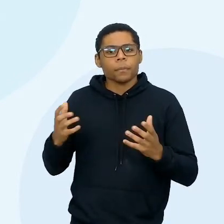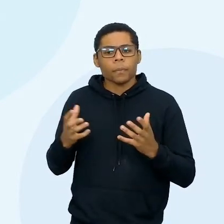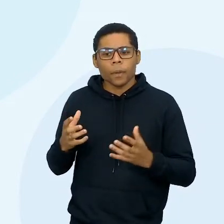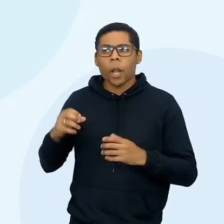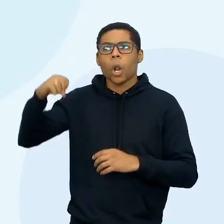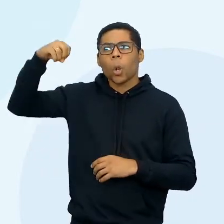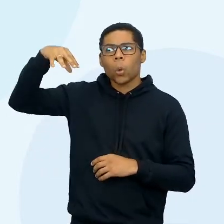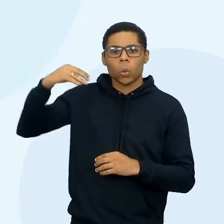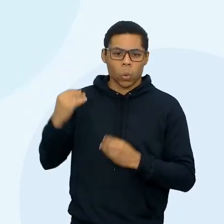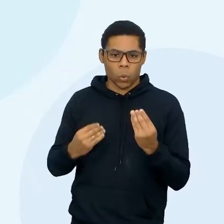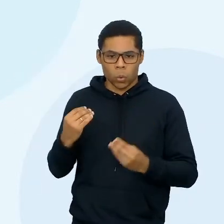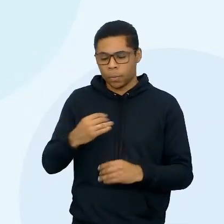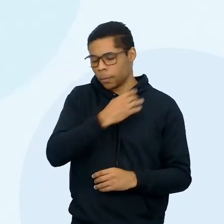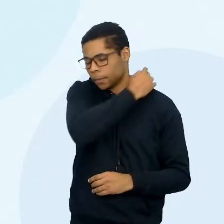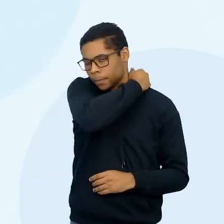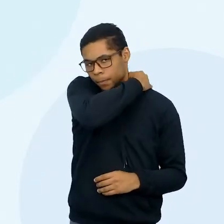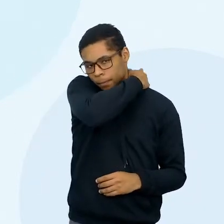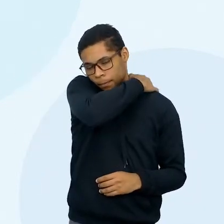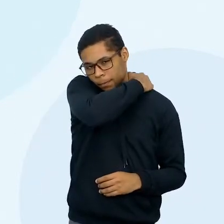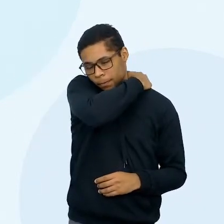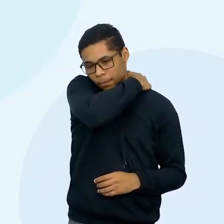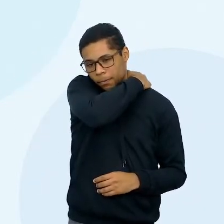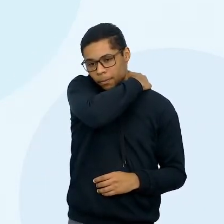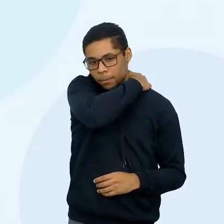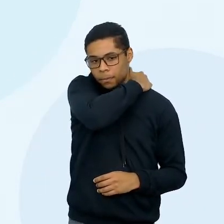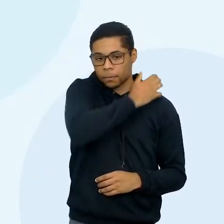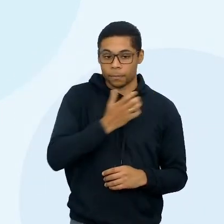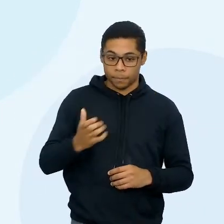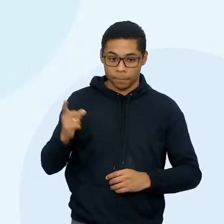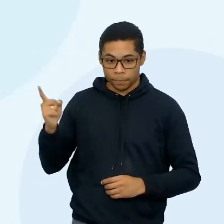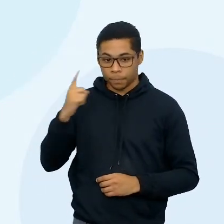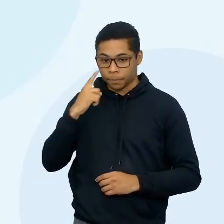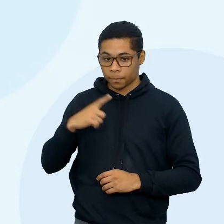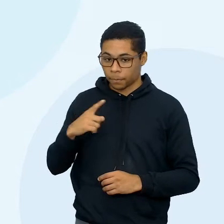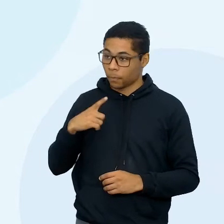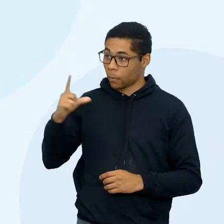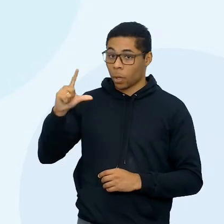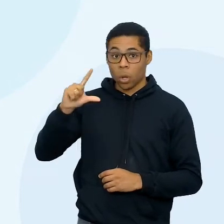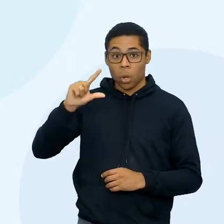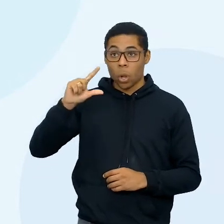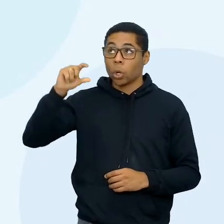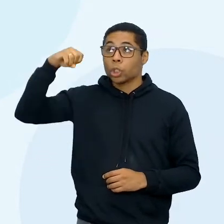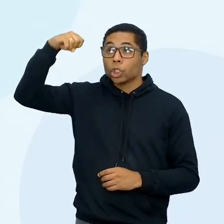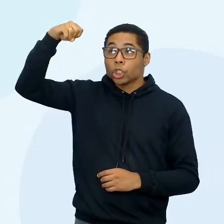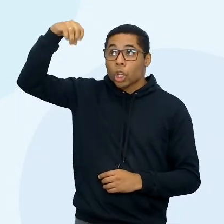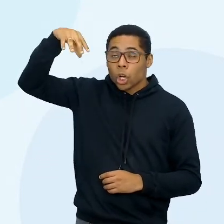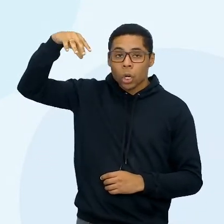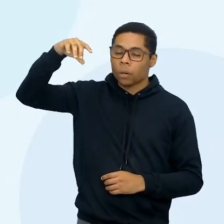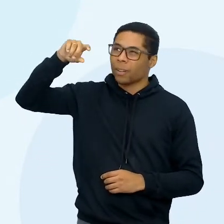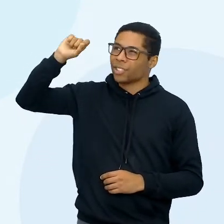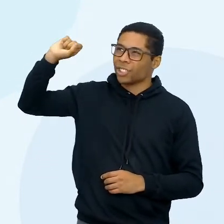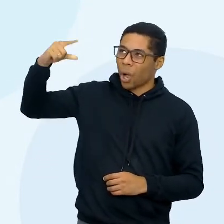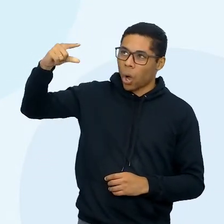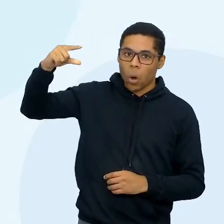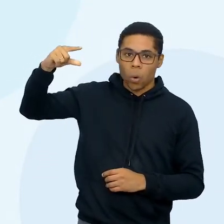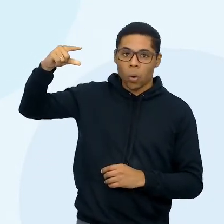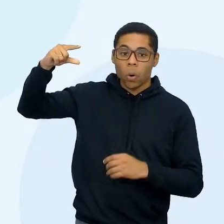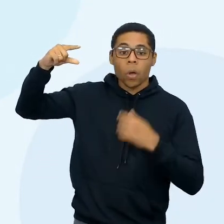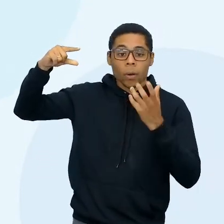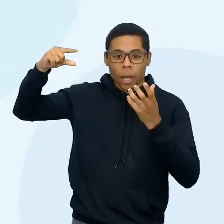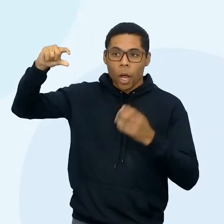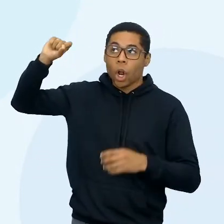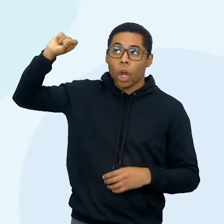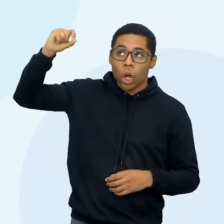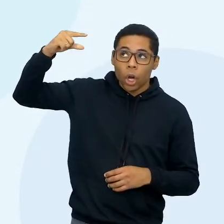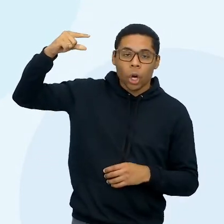com a luz? Eu quero fazer o seguinte, eu quero que ela venha da luz do sol, eu quero que ela entre na garrafa,